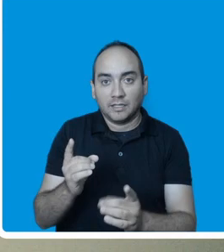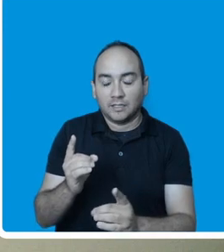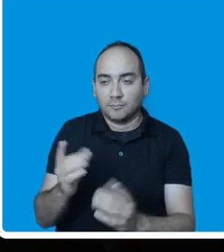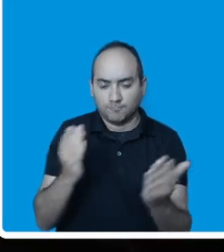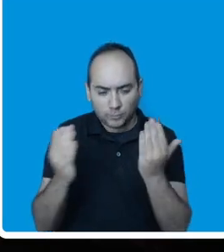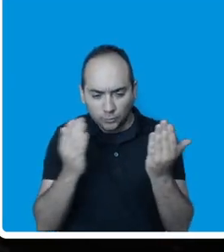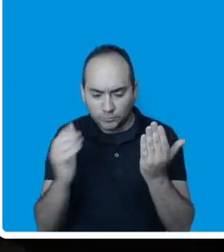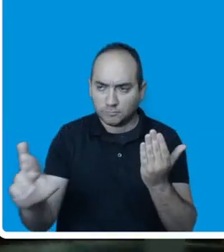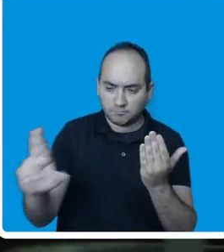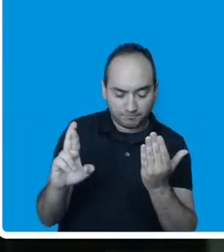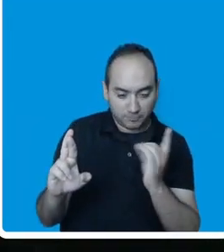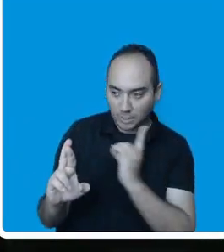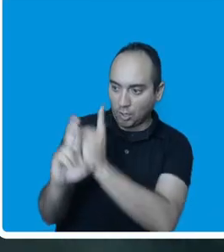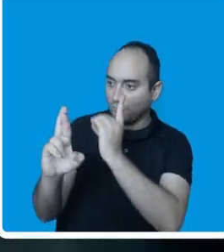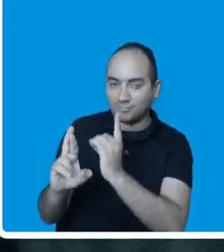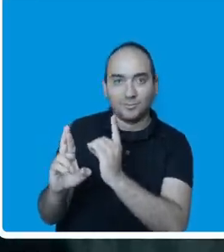respostas para suas perguntas?